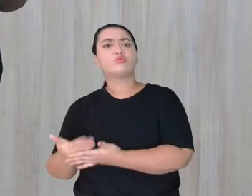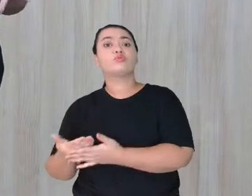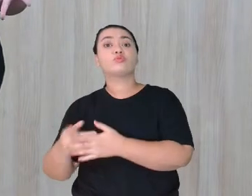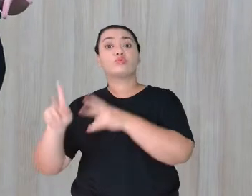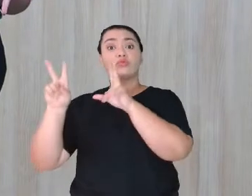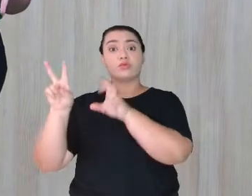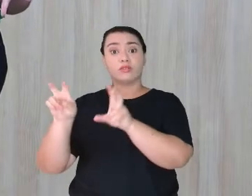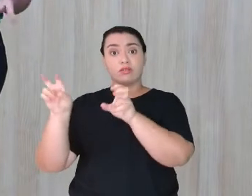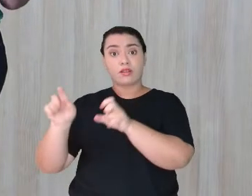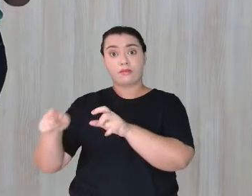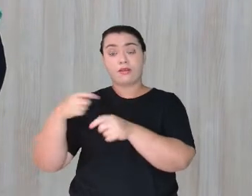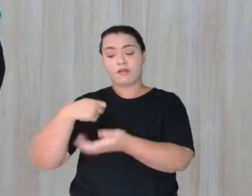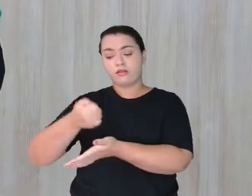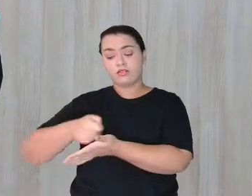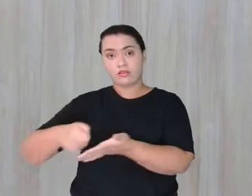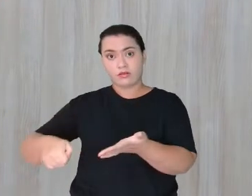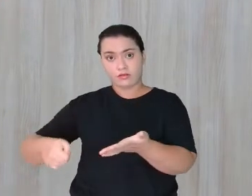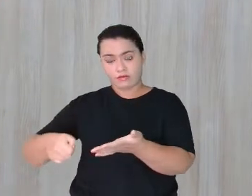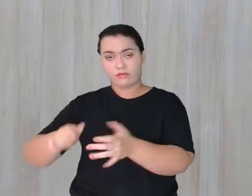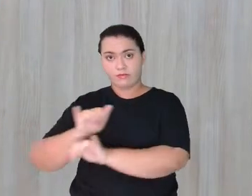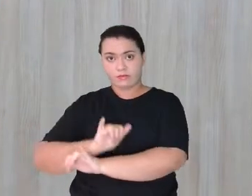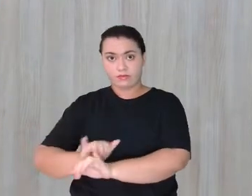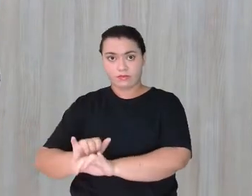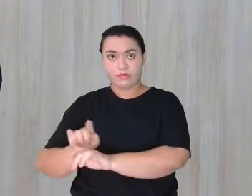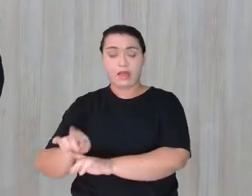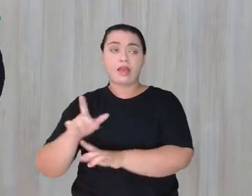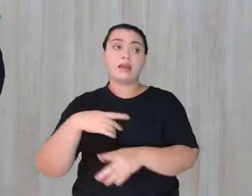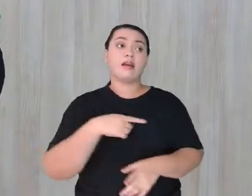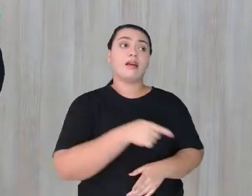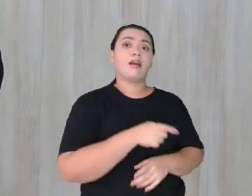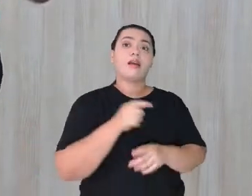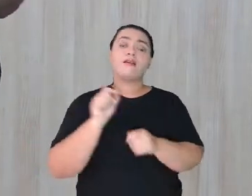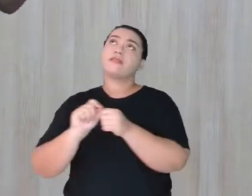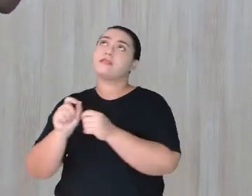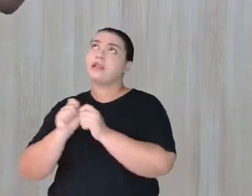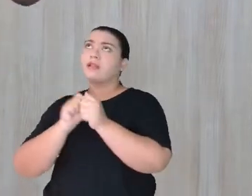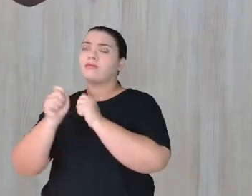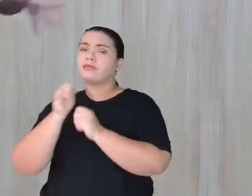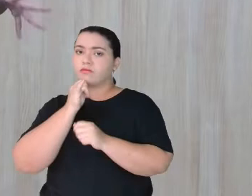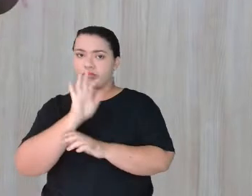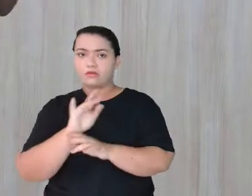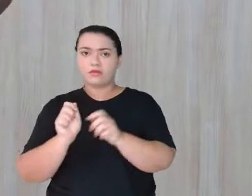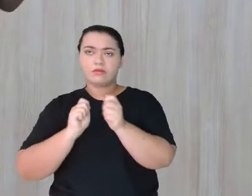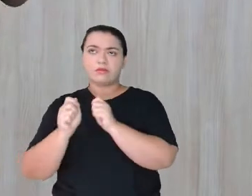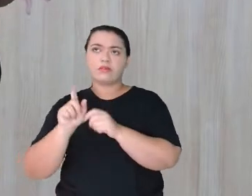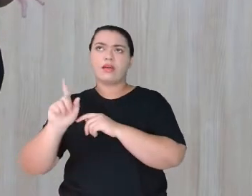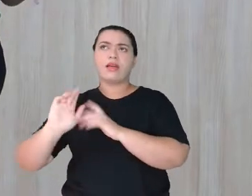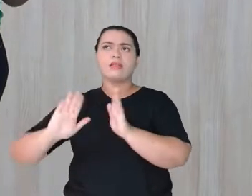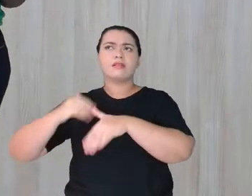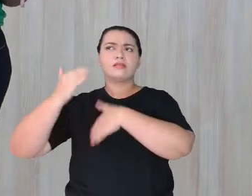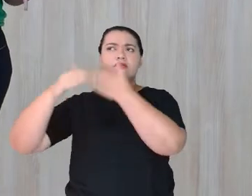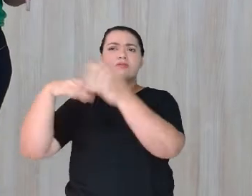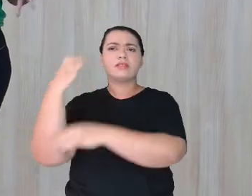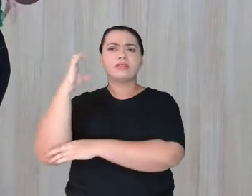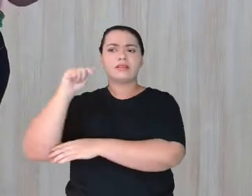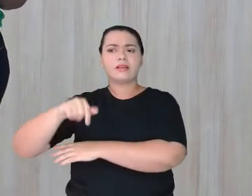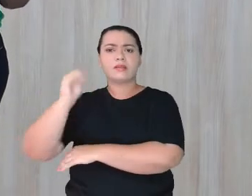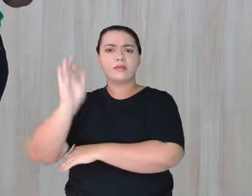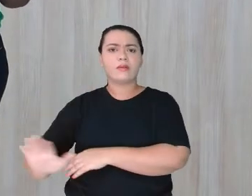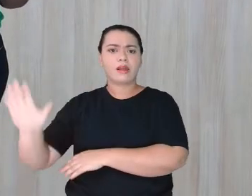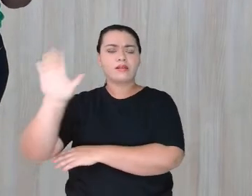sobre o tema que eu estou falando. Então, por exemplo, se eu estou fazendo uma reportagem sobre o desenvolvimento da ciência no Brasil,